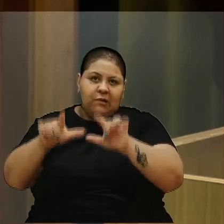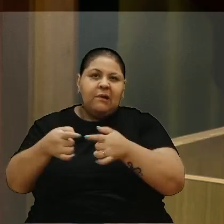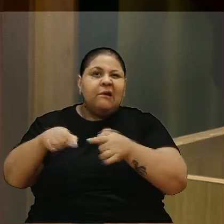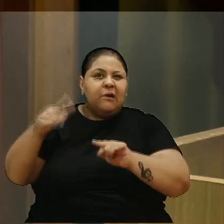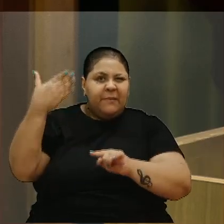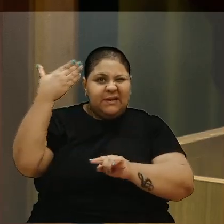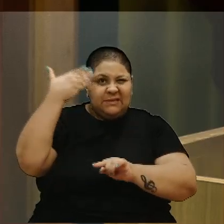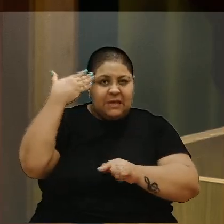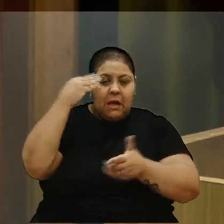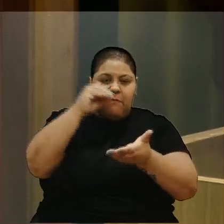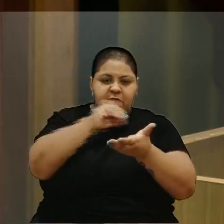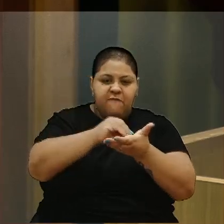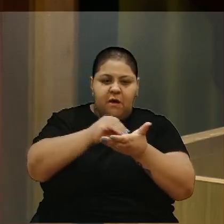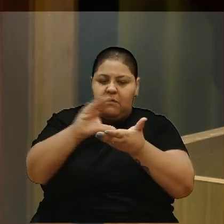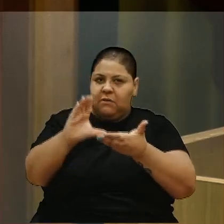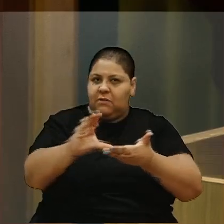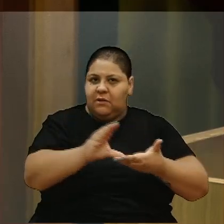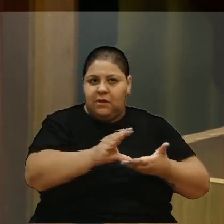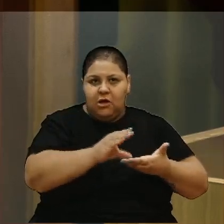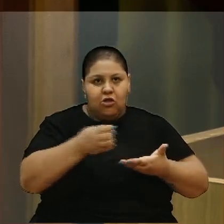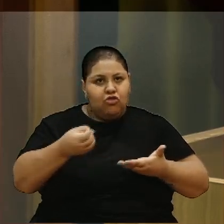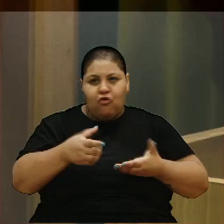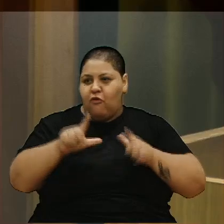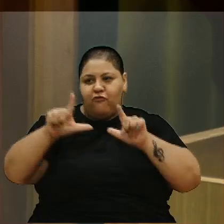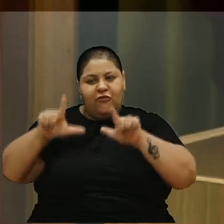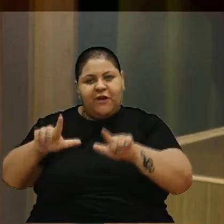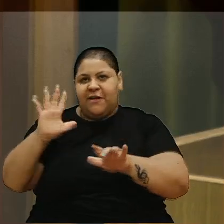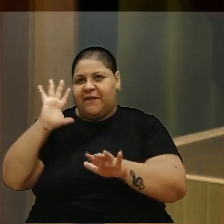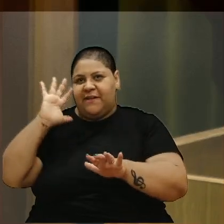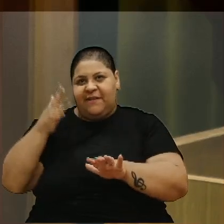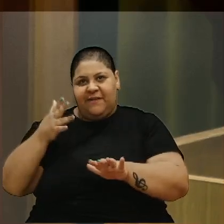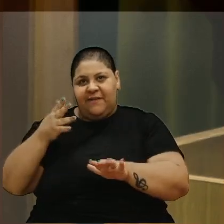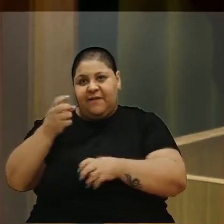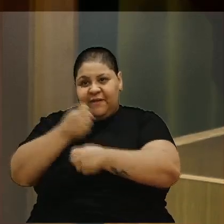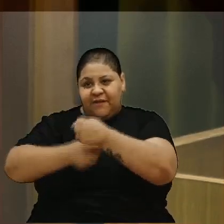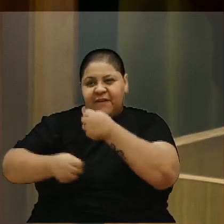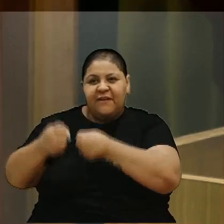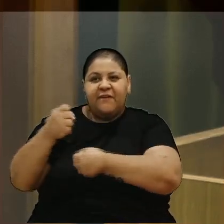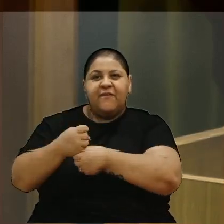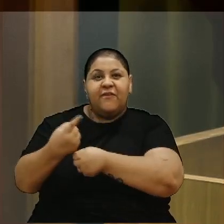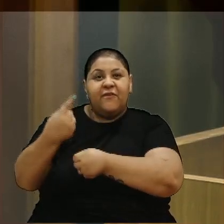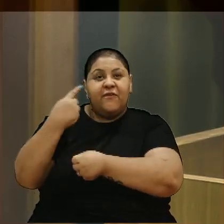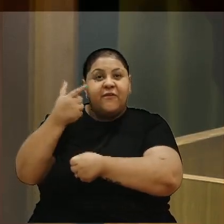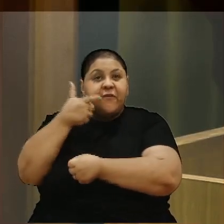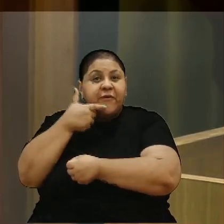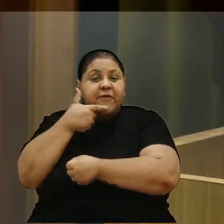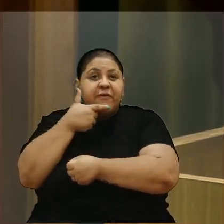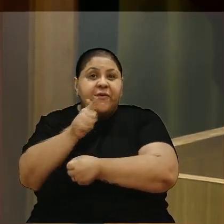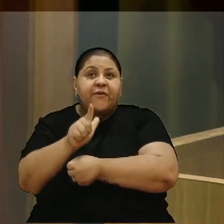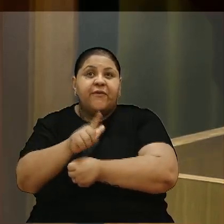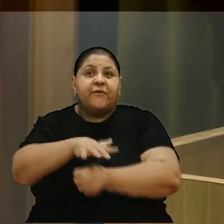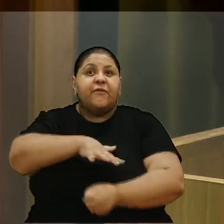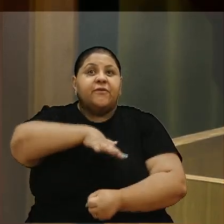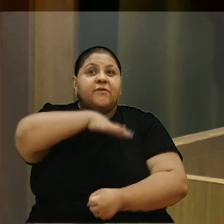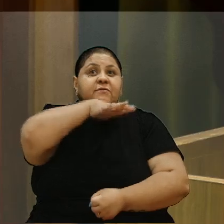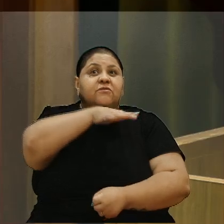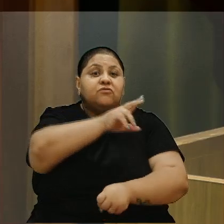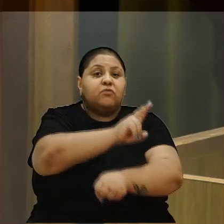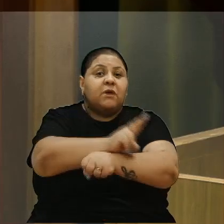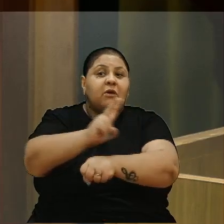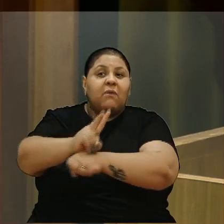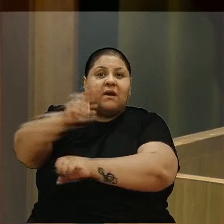falta de recurso, a nova sede não vai sair. Mesmo que no ano passado foi conquistado um terreno para a Guarda